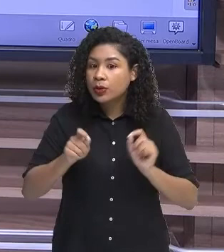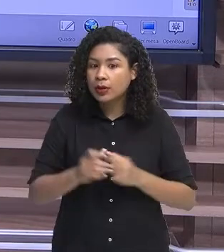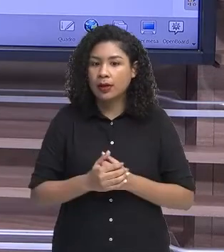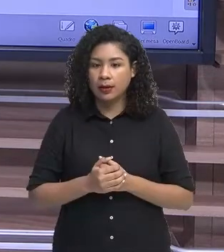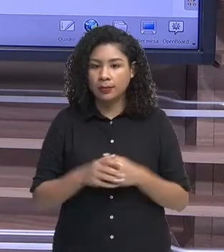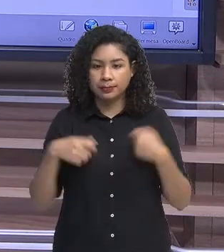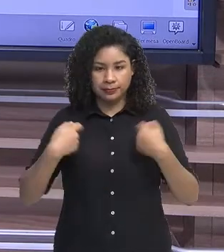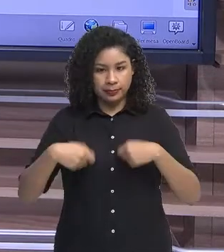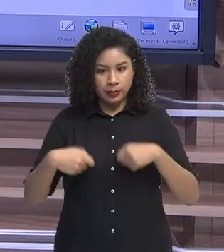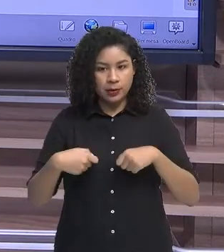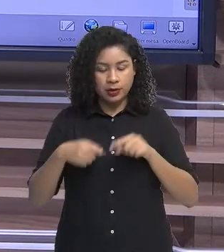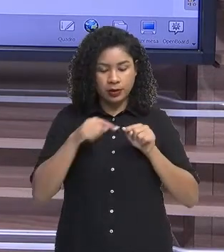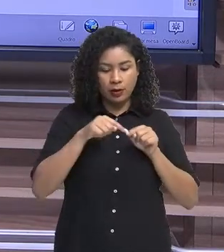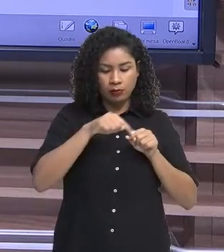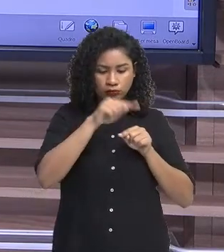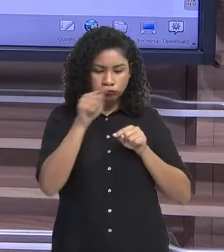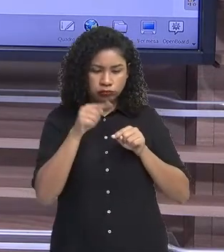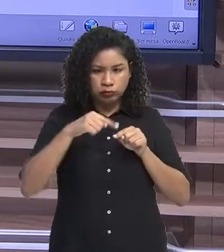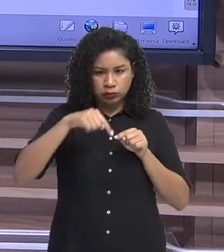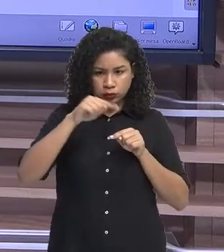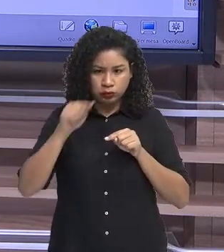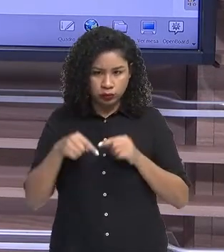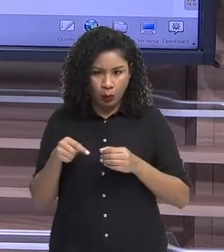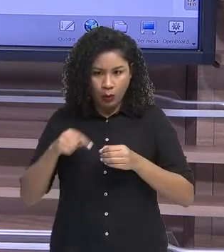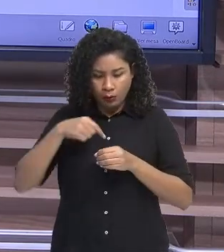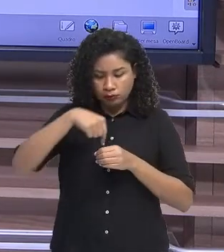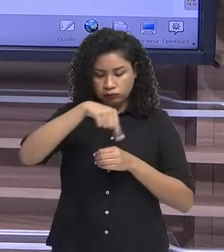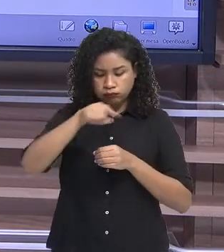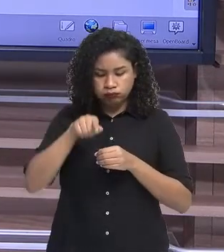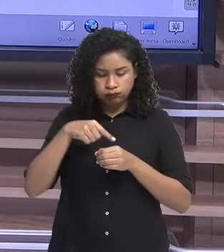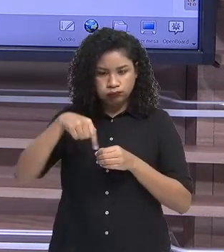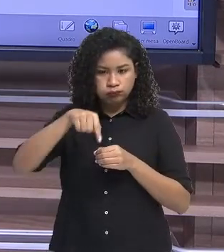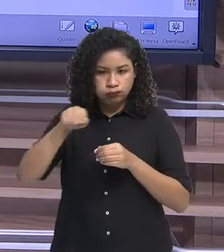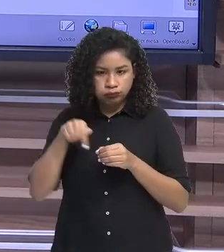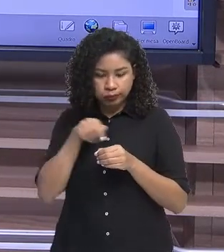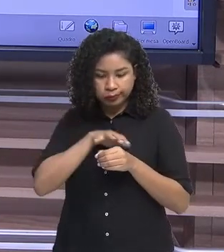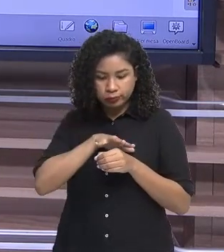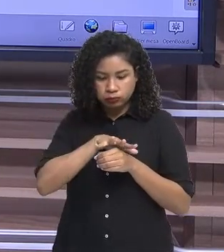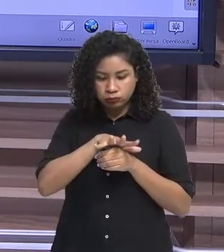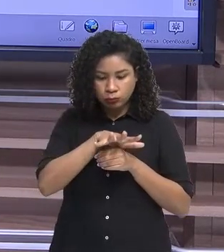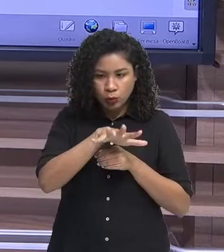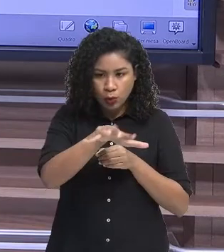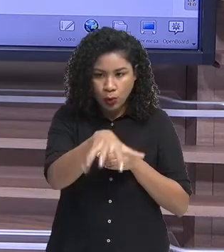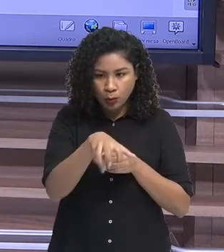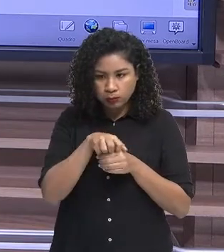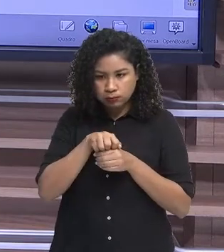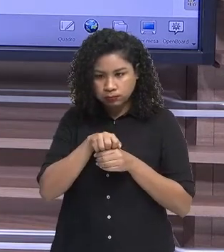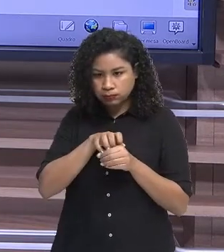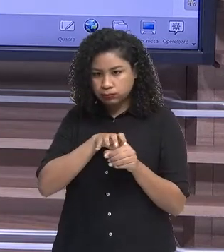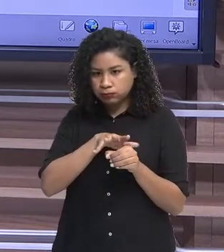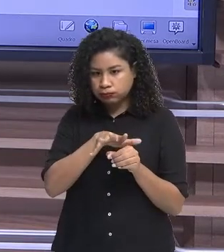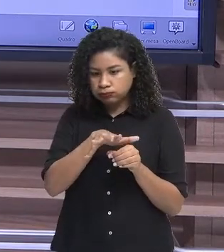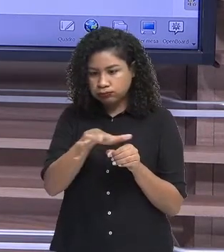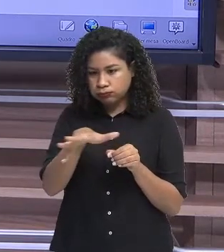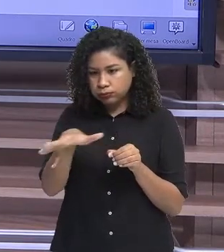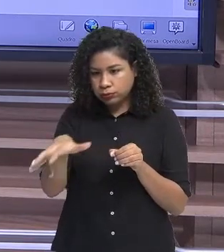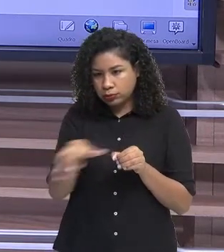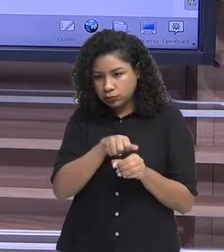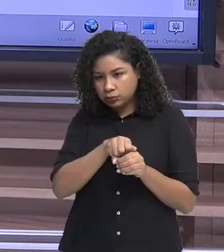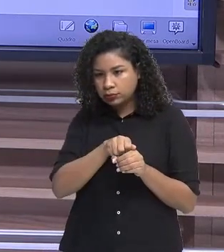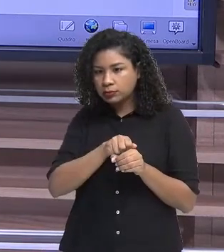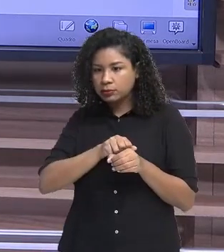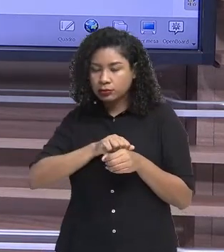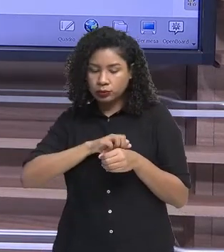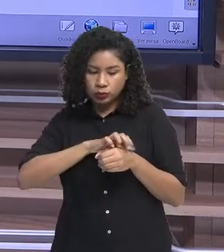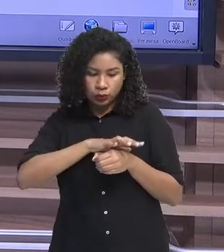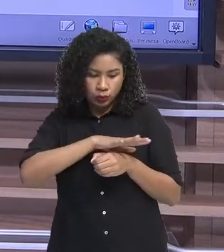precisa englobar. Né? Então, ela vai formando esses falsos pés, vai englobando ali essa bactéria, por exemplo. E quando ela coloca para dentro, o